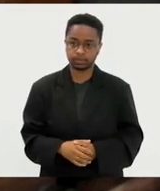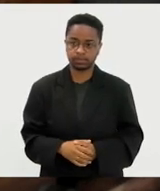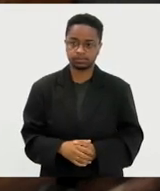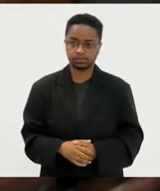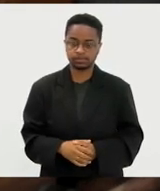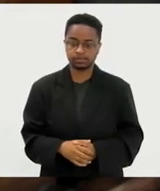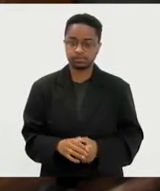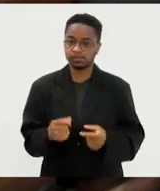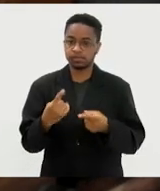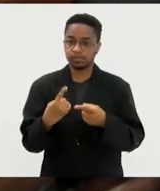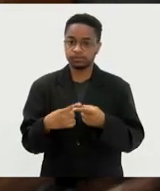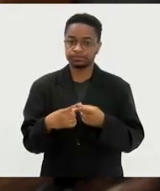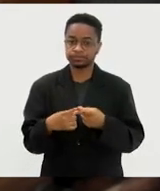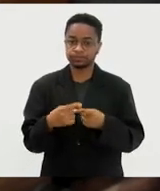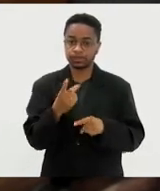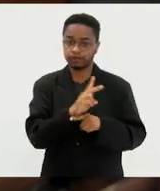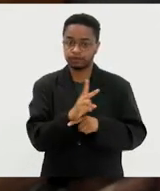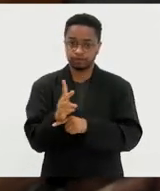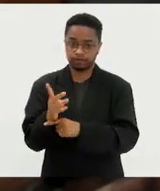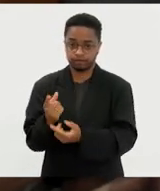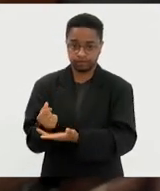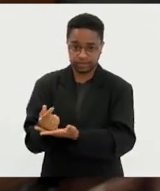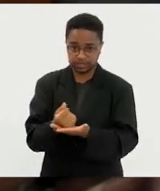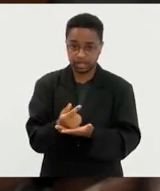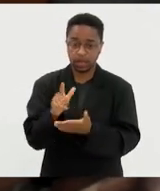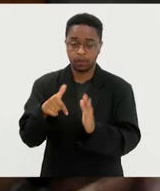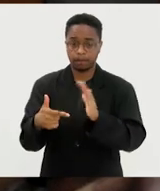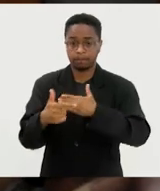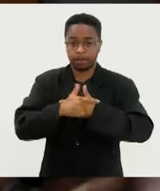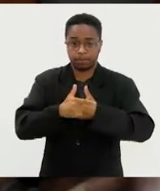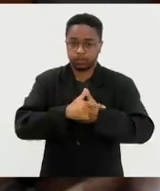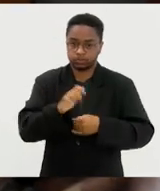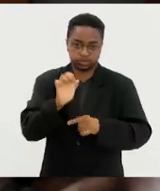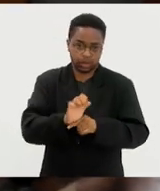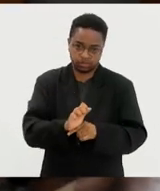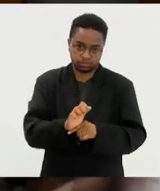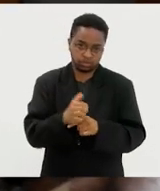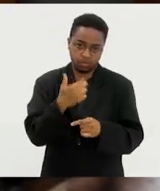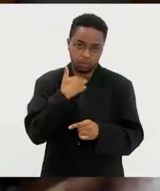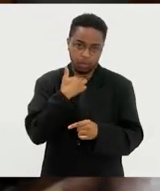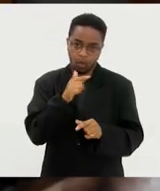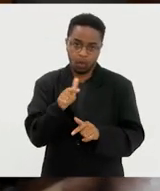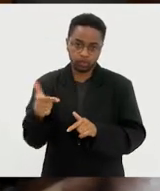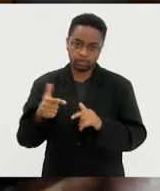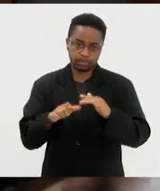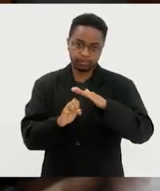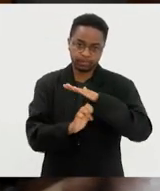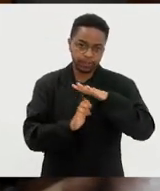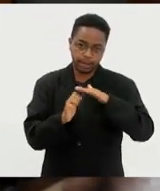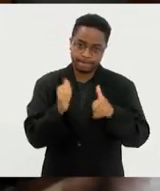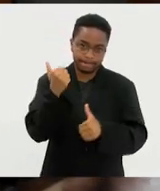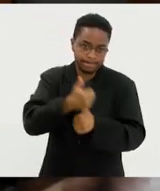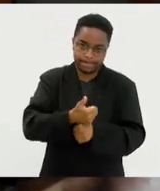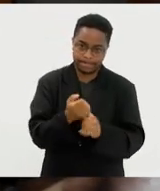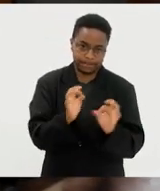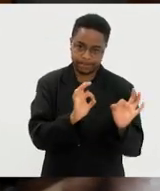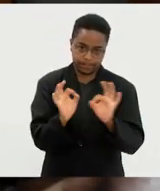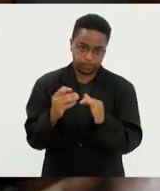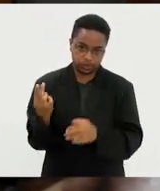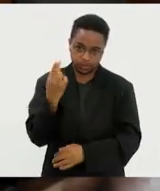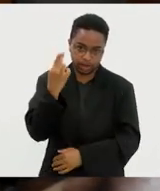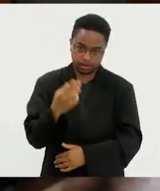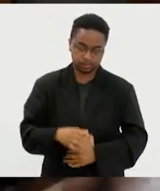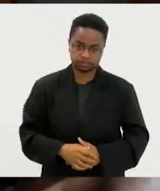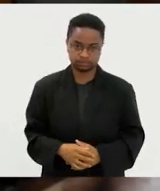a fiscalização fazendária é função de Estado, não pode ser terceirizada. Então, seria necessário